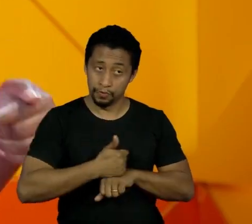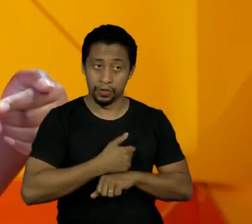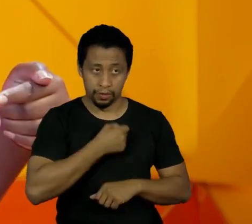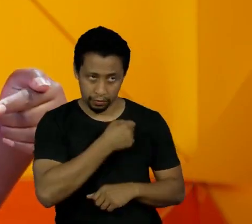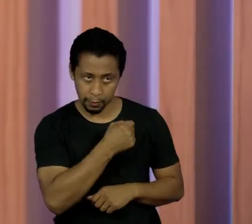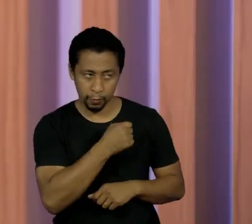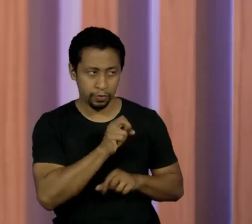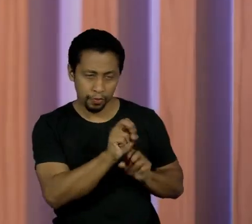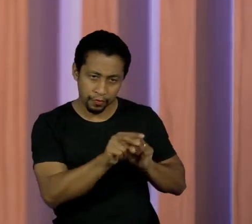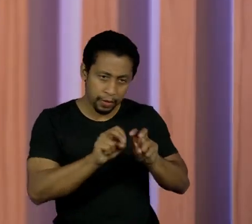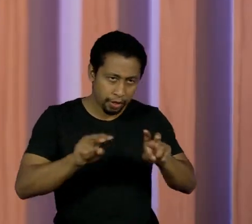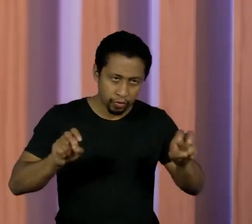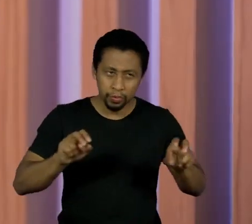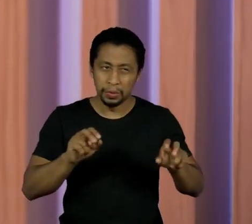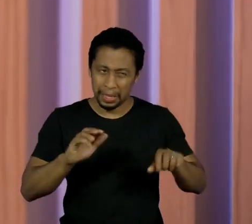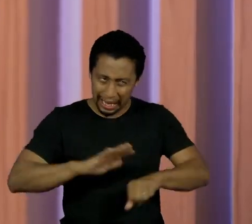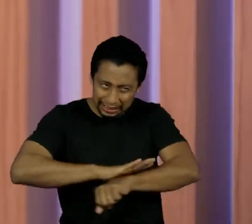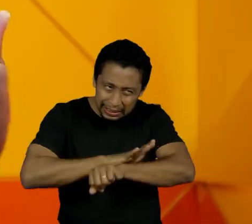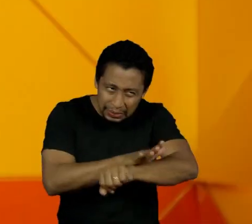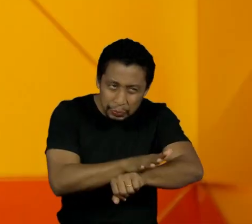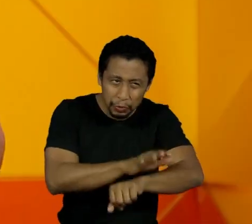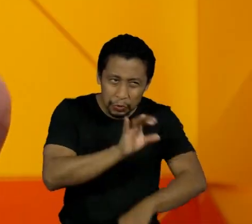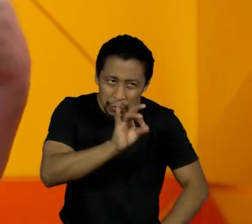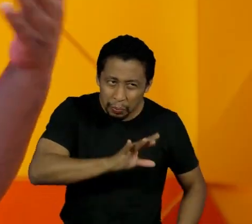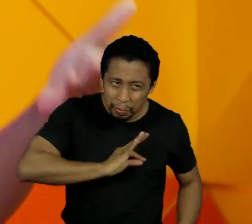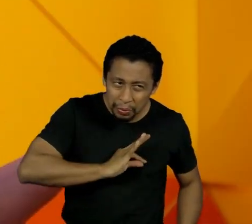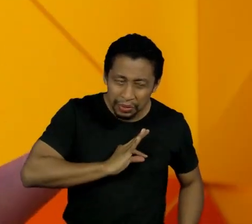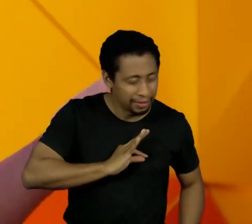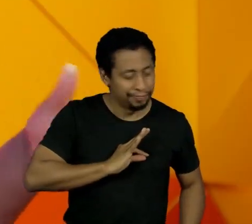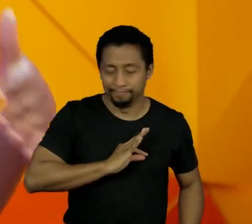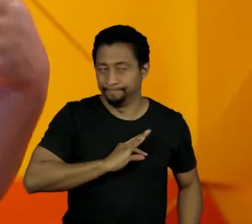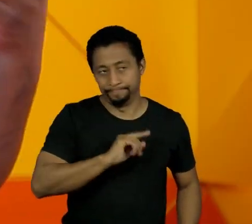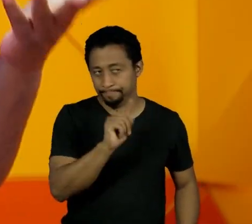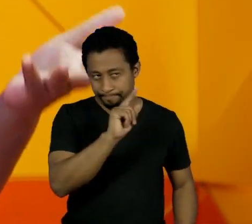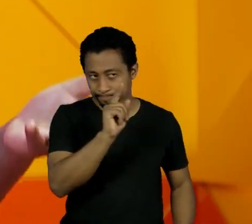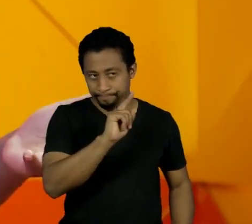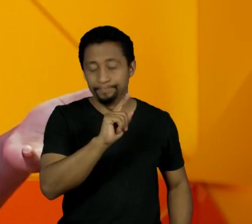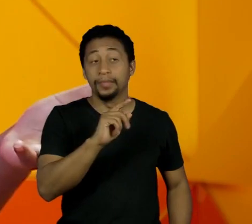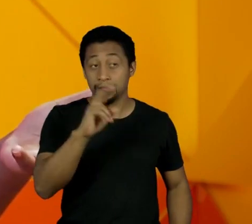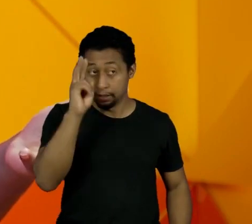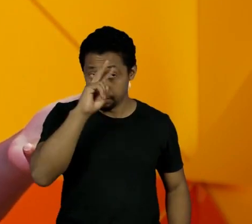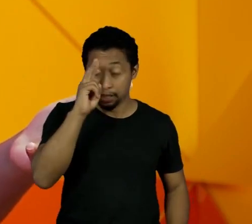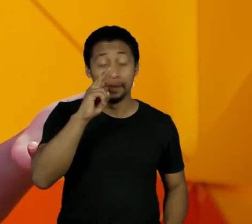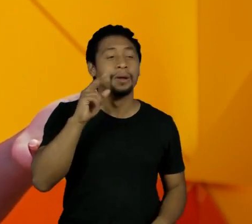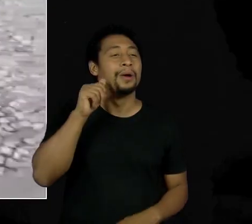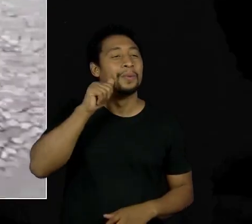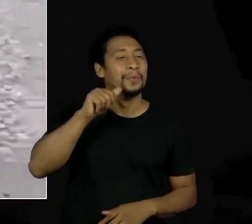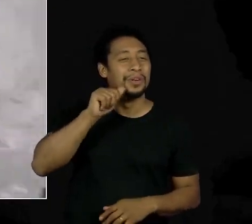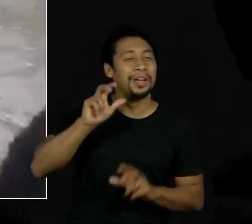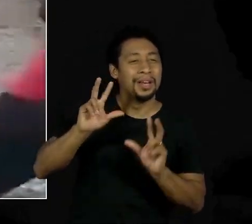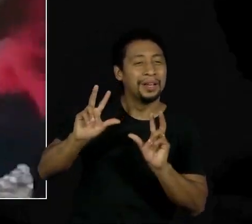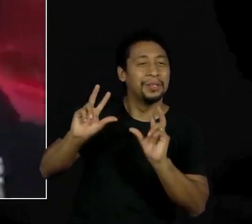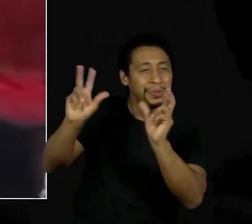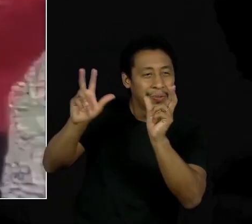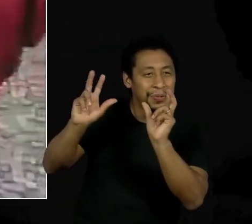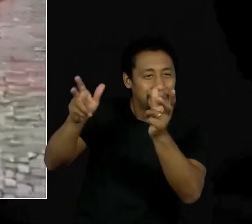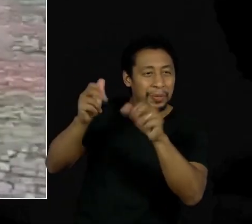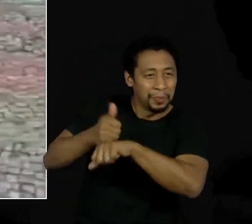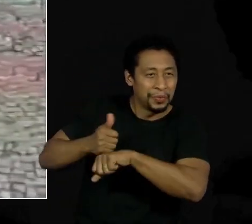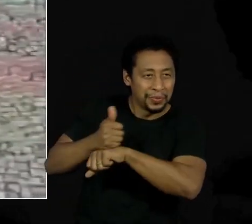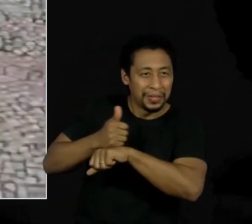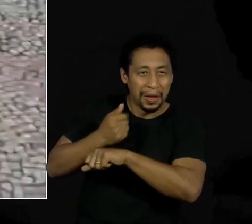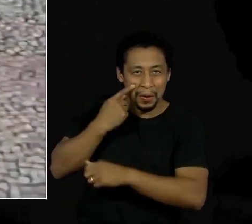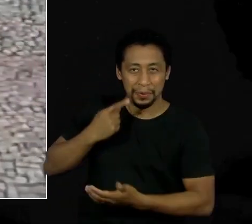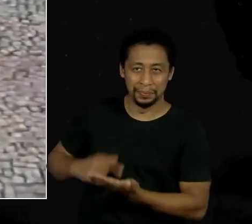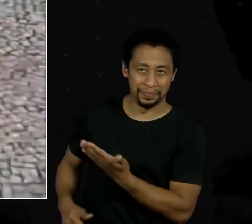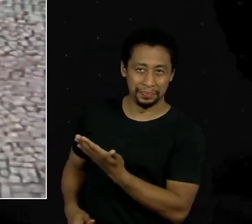É importante a gente lembrar um caso emblemático recente da ex-jogadora de vôlei que agrediu um